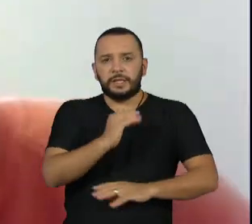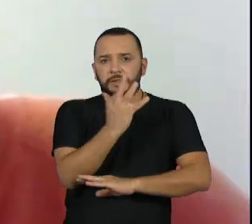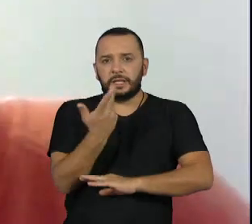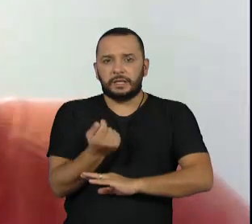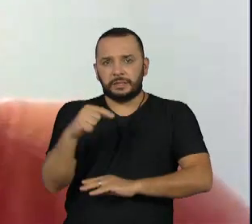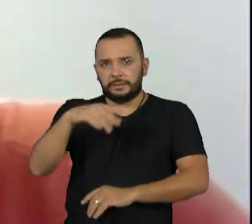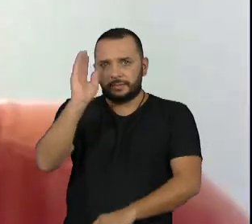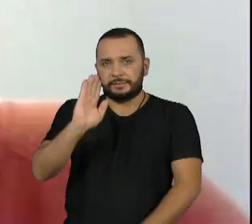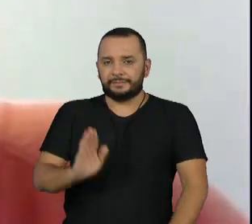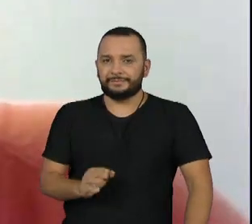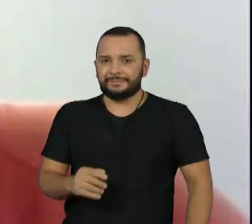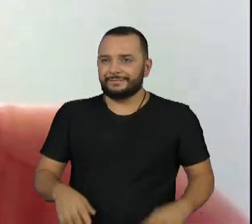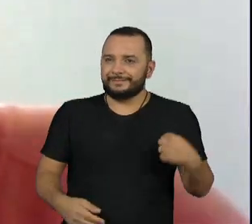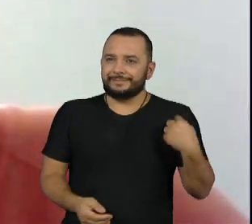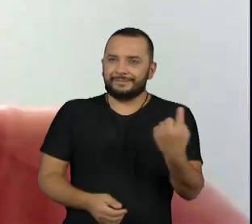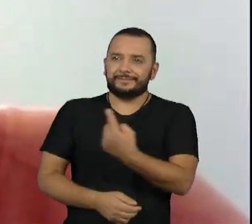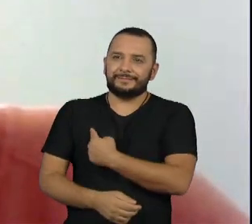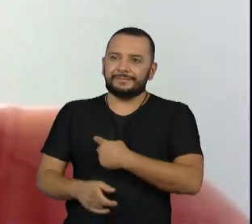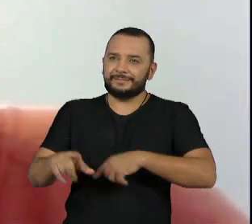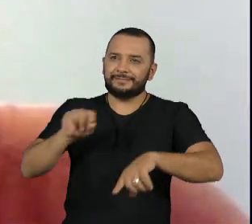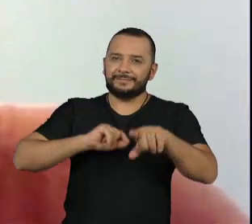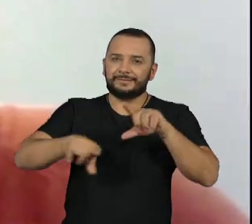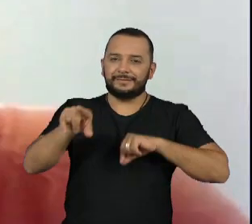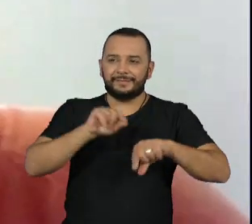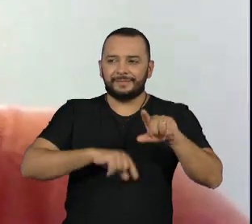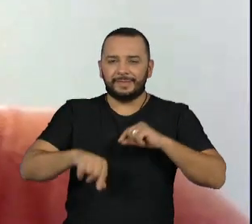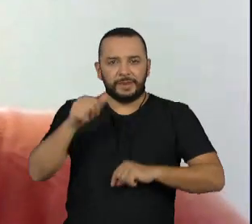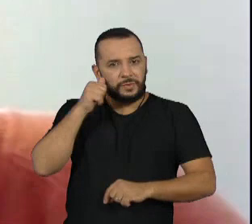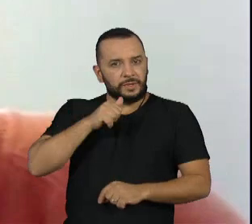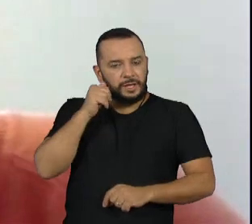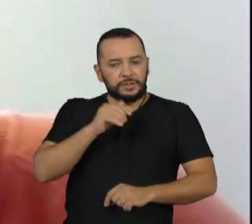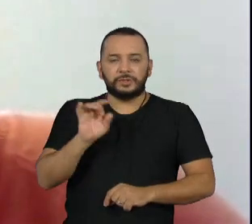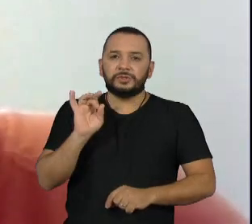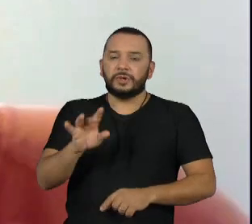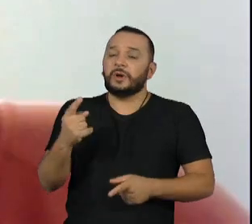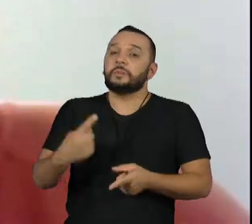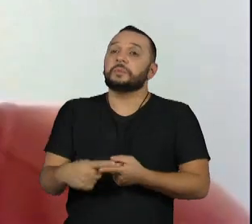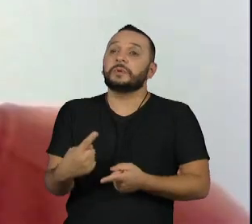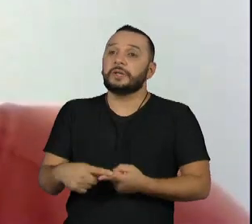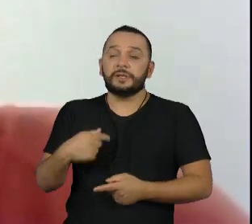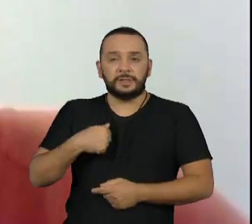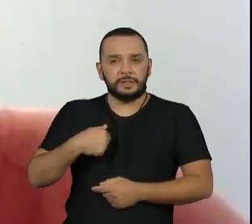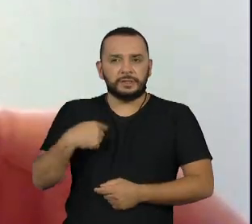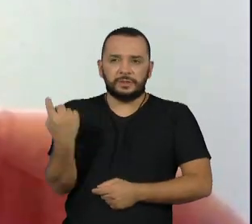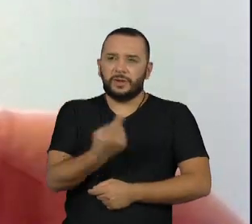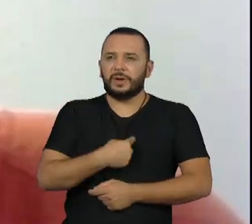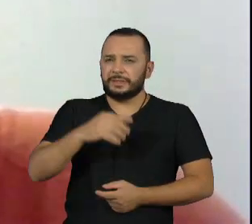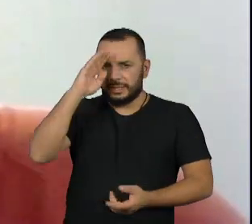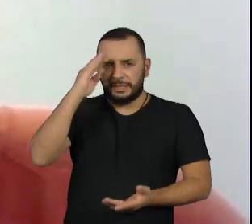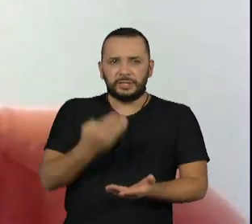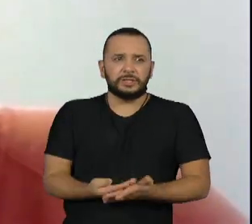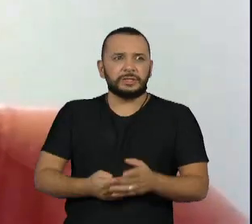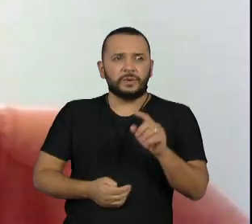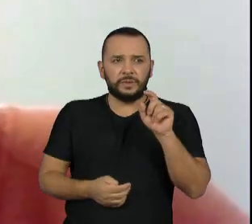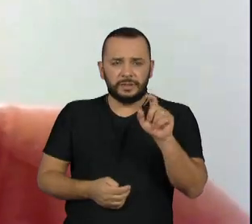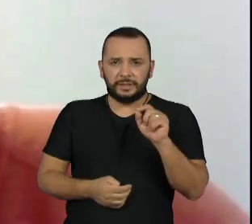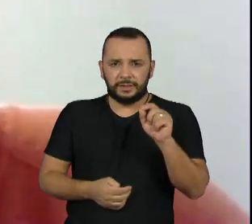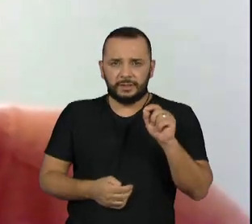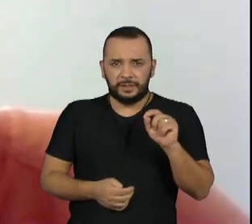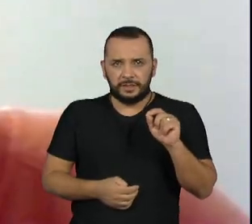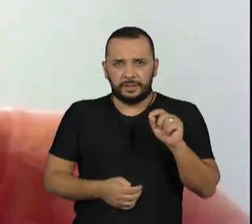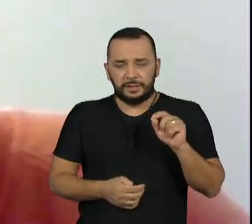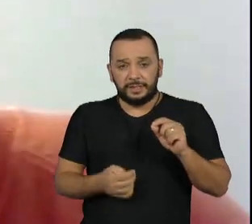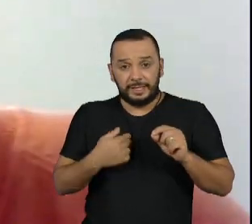A gente escolheu só as mulheres para contar essas histórias porque a gente realmente acredita que, assim como as raízes, né,